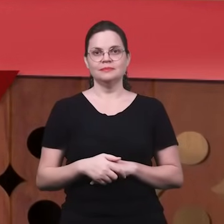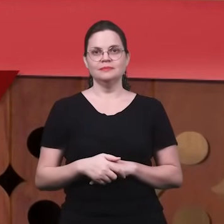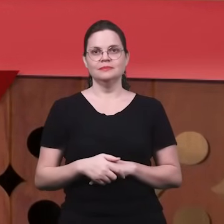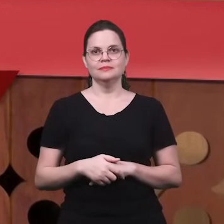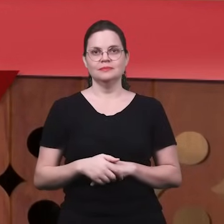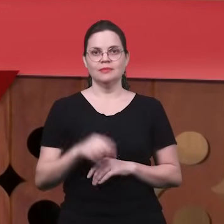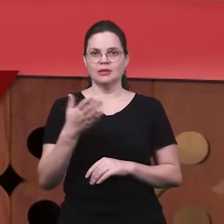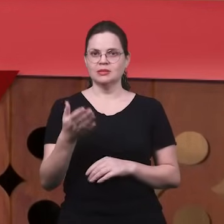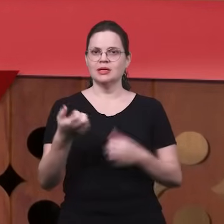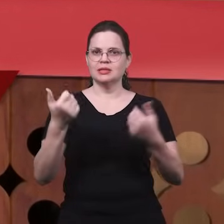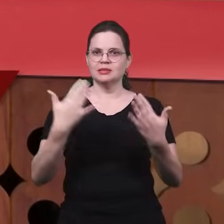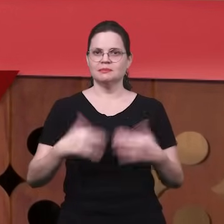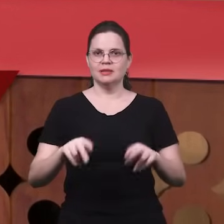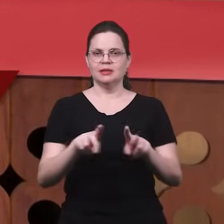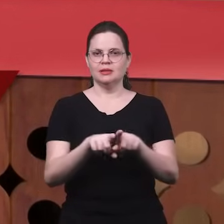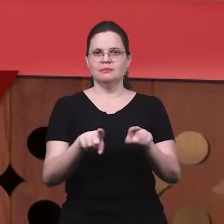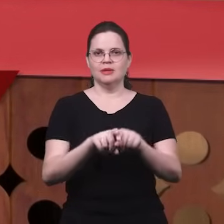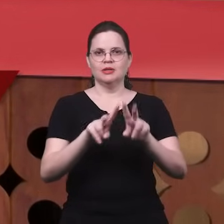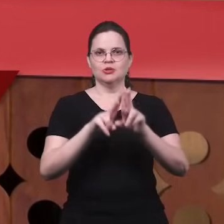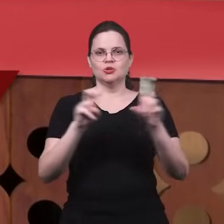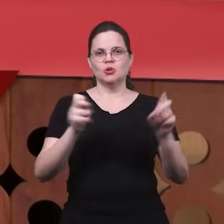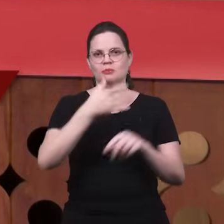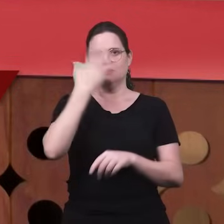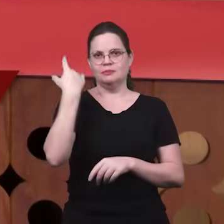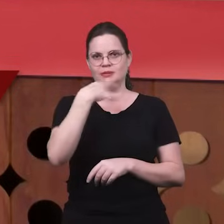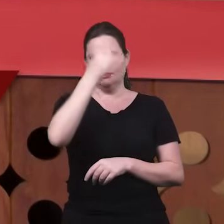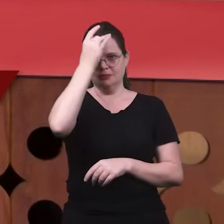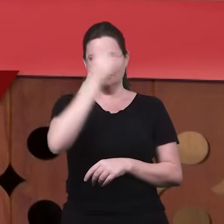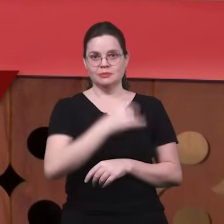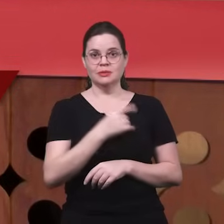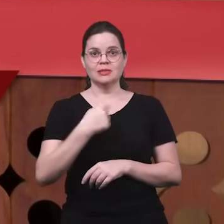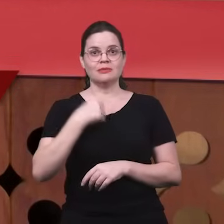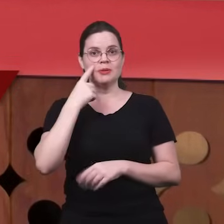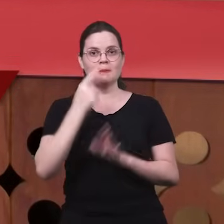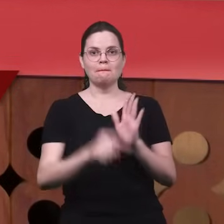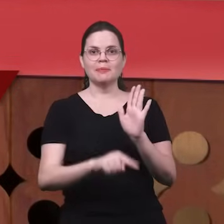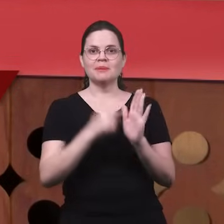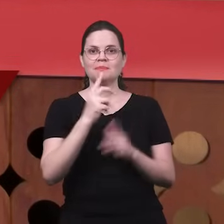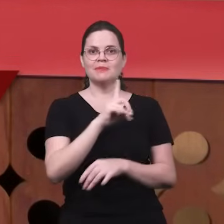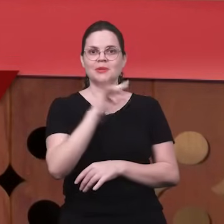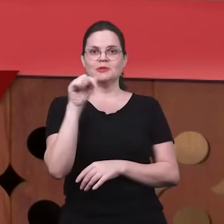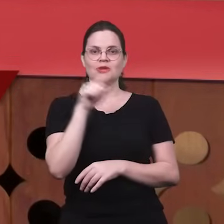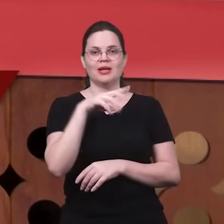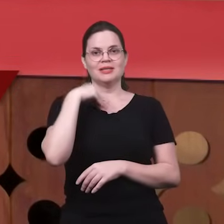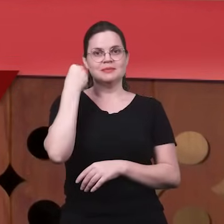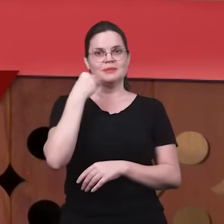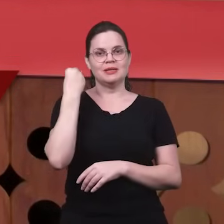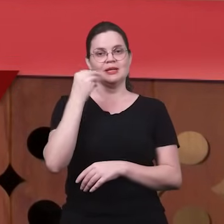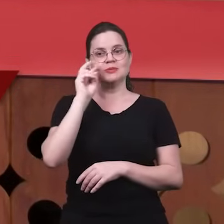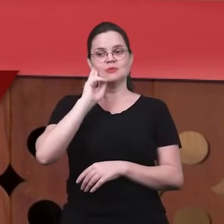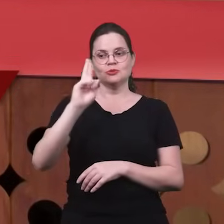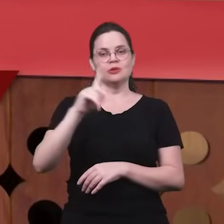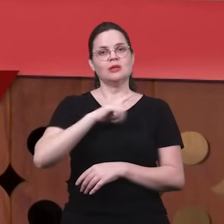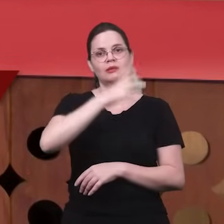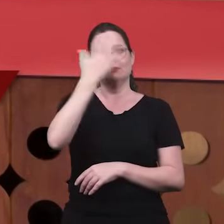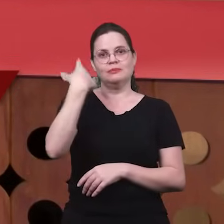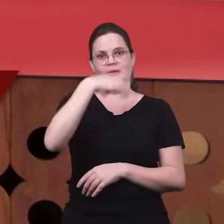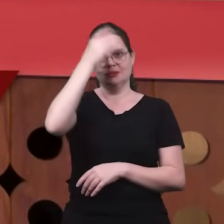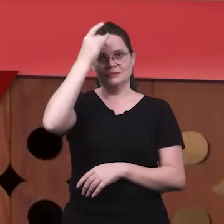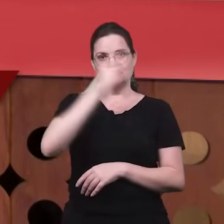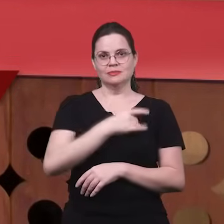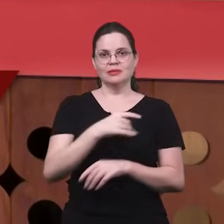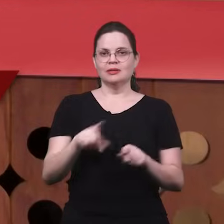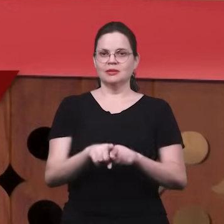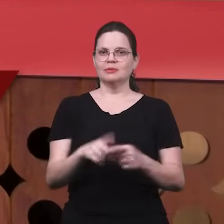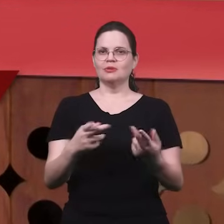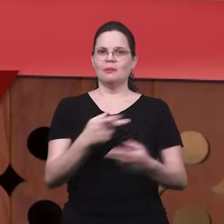ele fala sobre batismo com o Espírito Santo. Então, o primeiro dia que ele teve a experiência com o Senhor, foi batizado com o Espírito Santo. Aquilo que o pastor Redeuti até nos